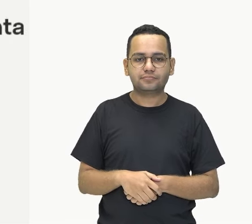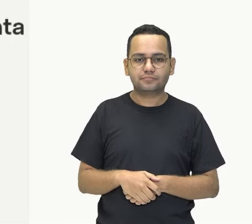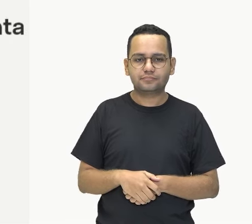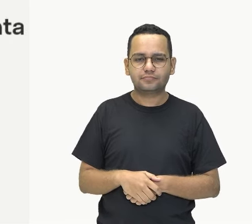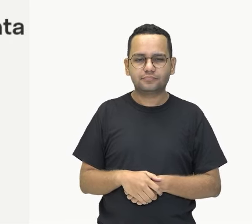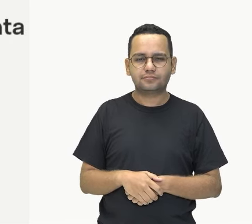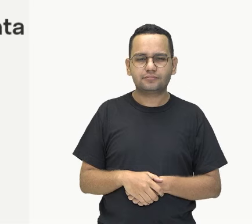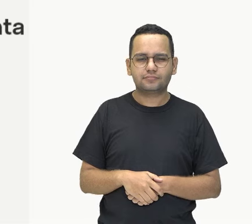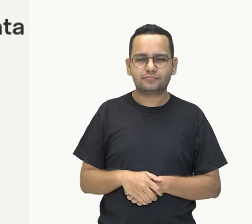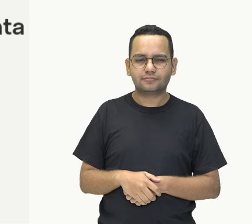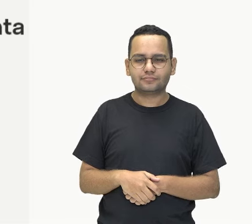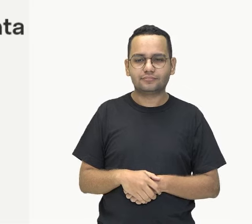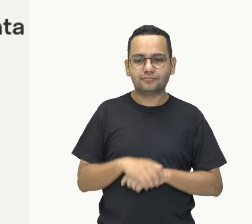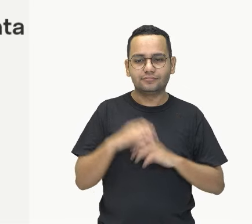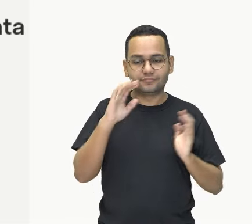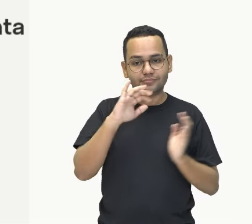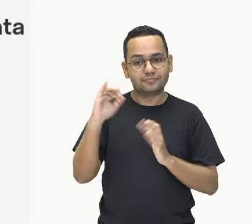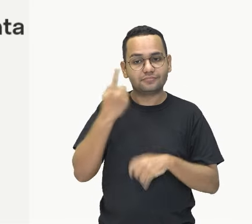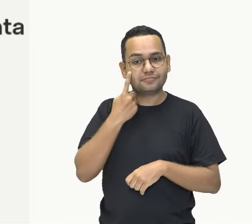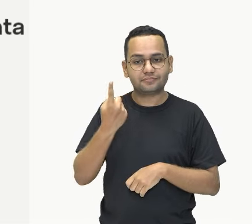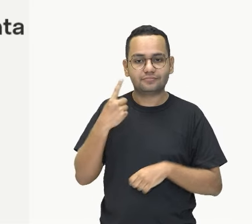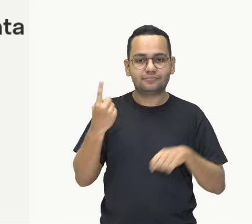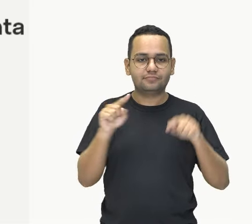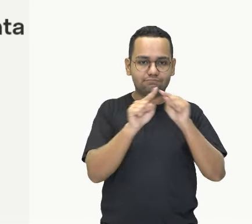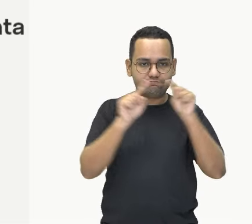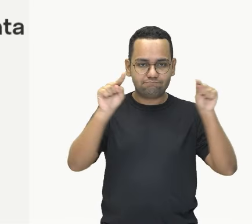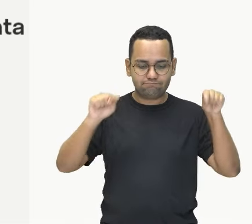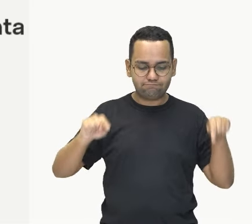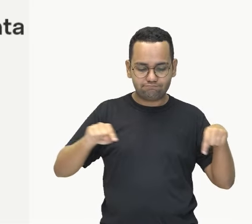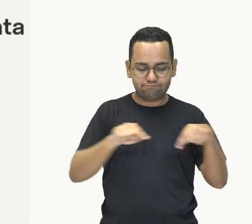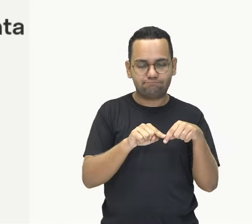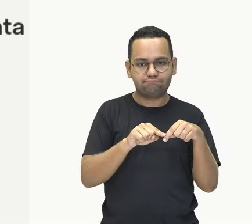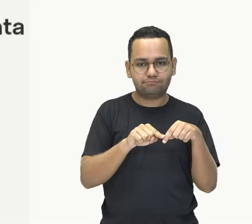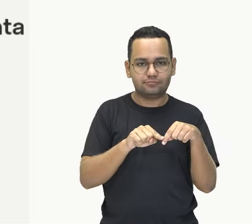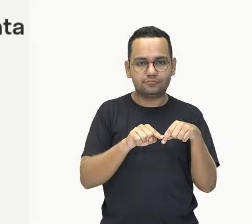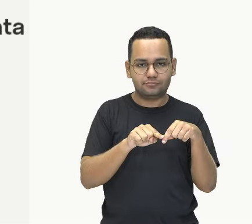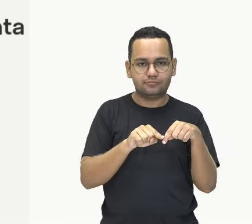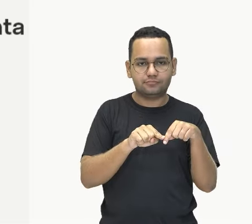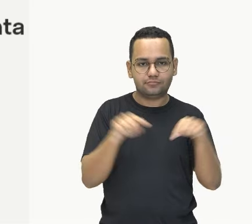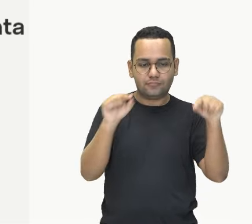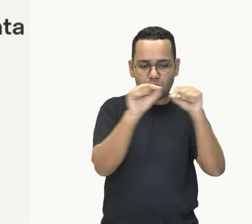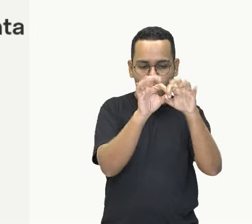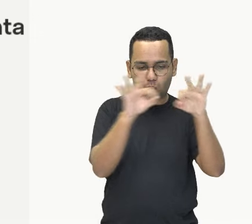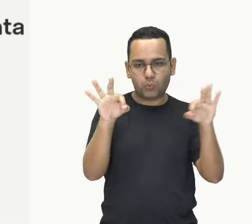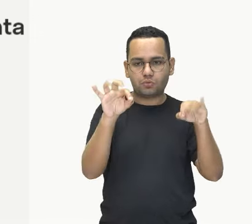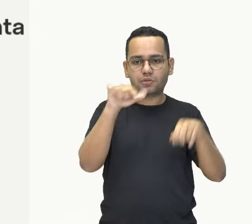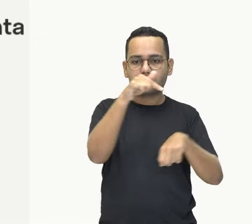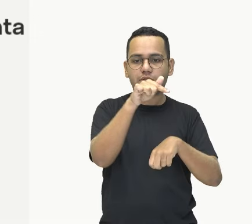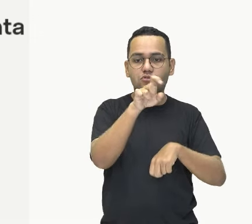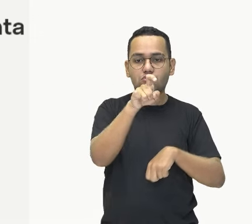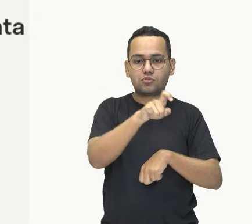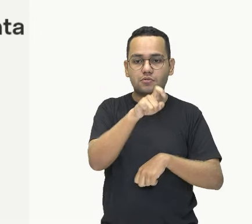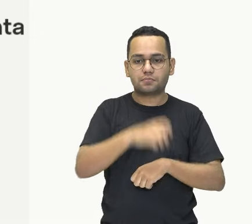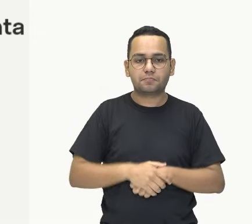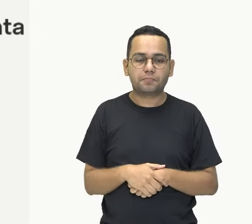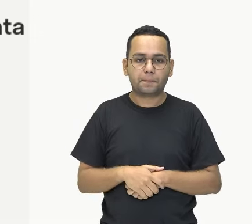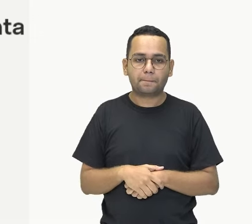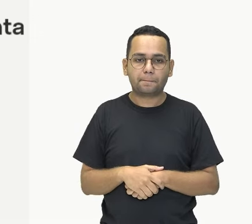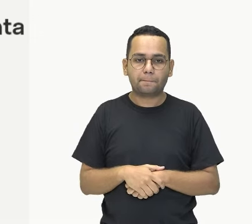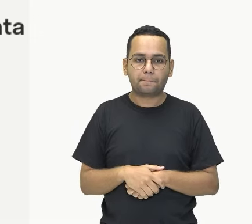ó, comprimento de um retângulo. Ele vale 7x, tá? É o comprimento que